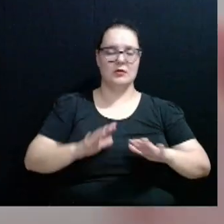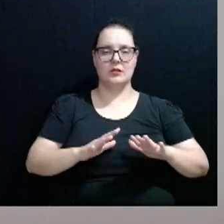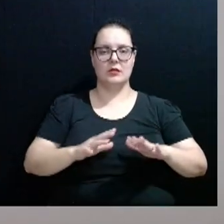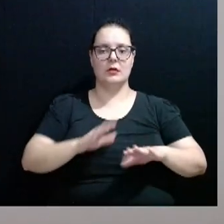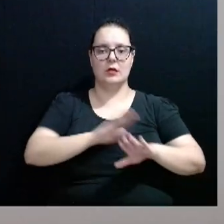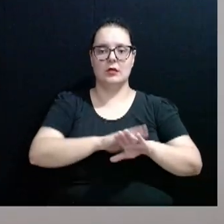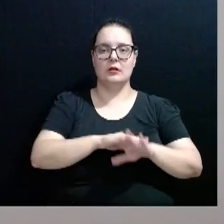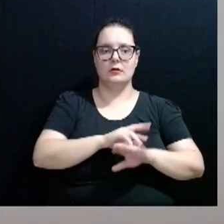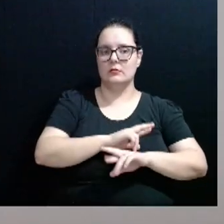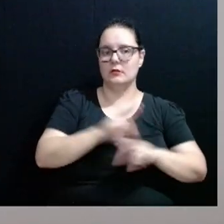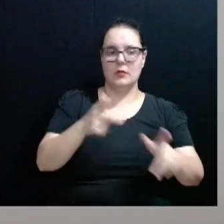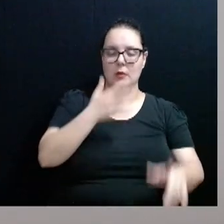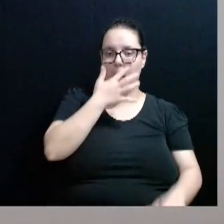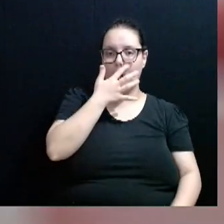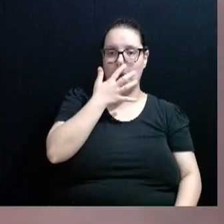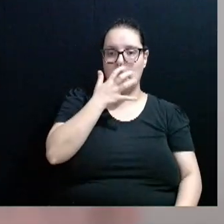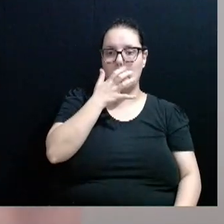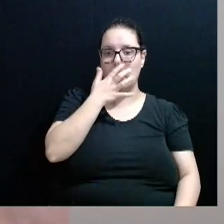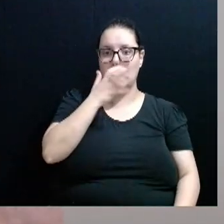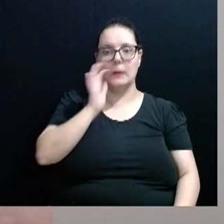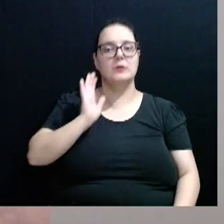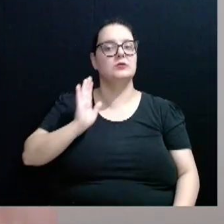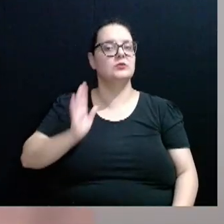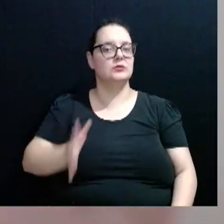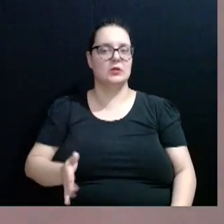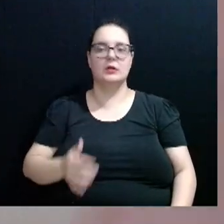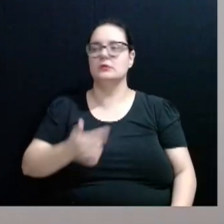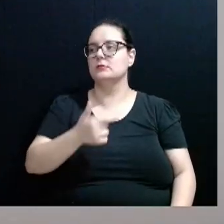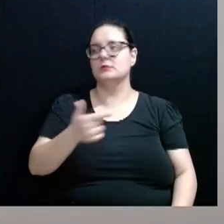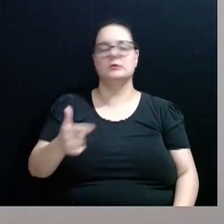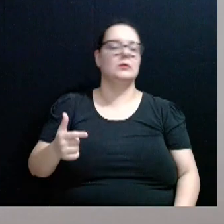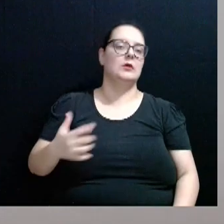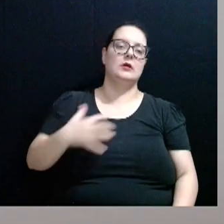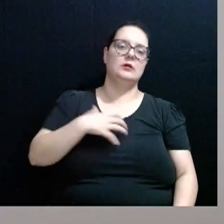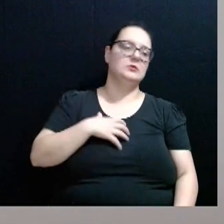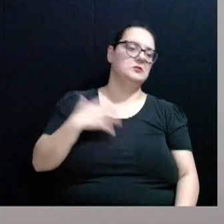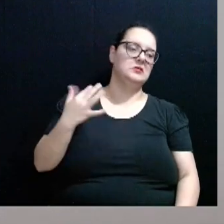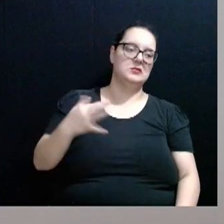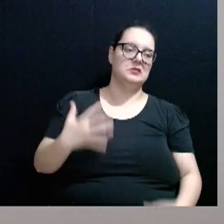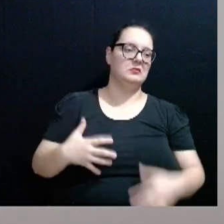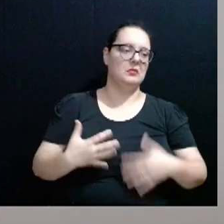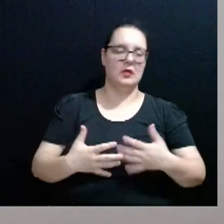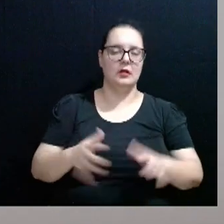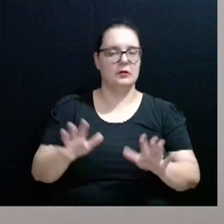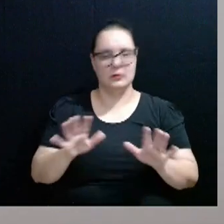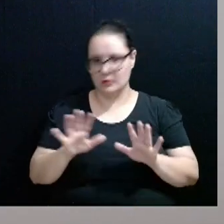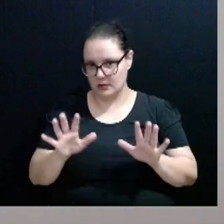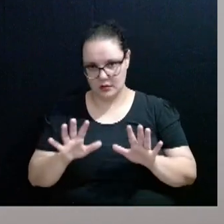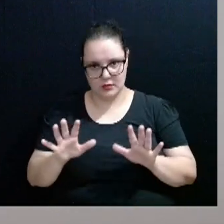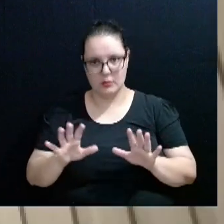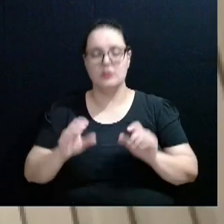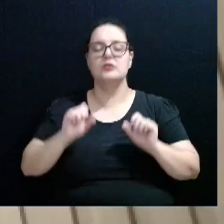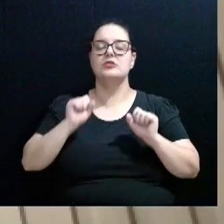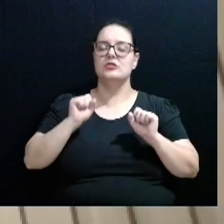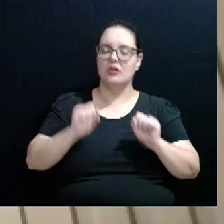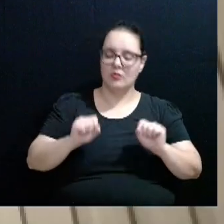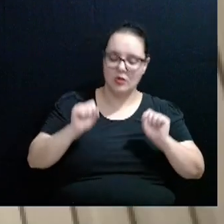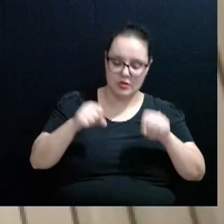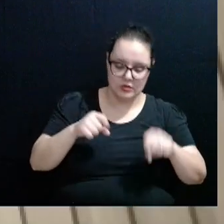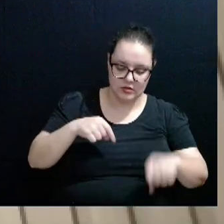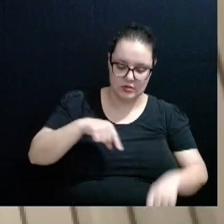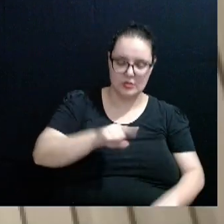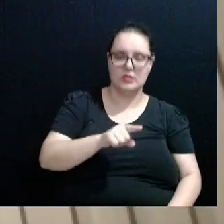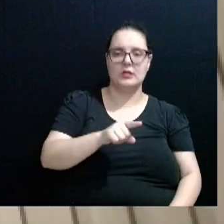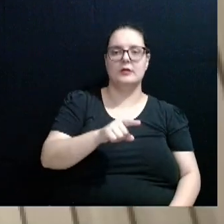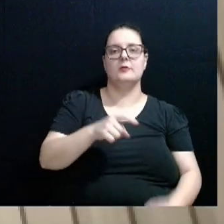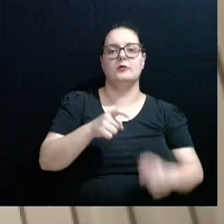sim, você não tem que ficar ali sentindo aquela dor, aquele efeito, né? Você já pode sim ir no prescritor e